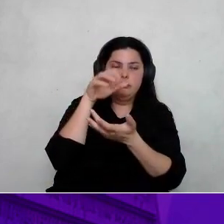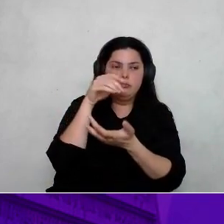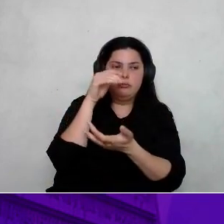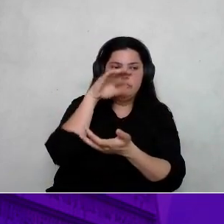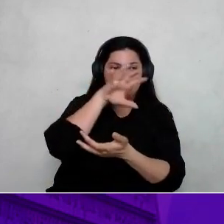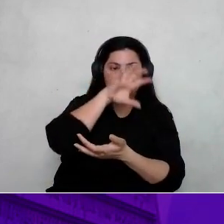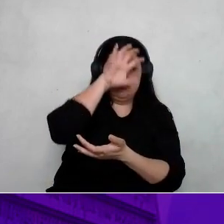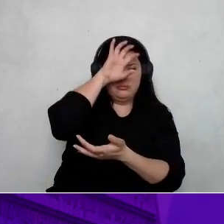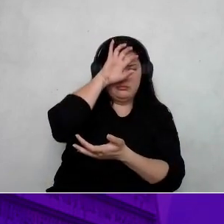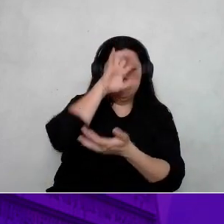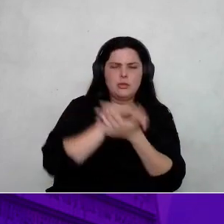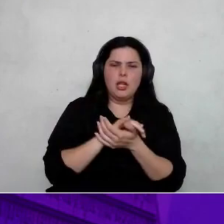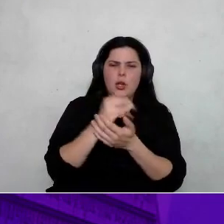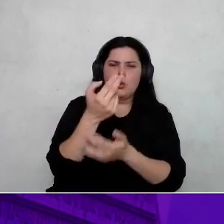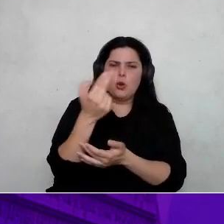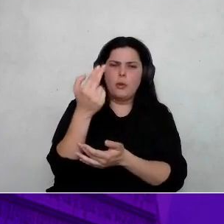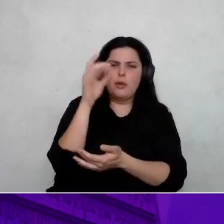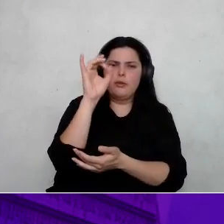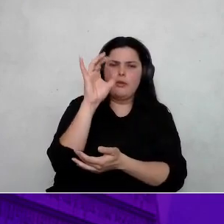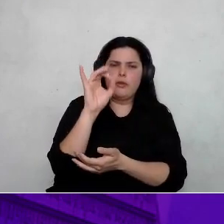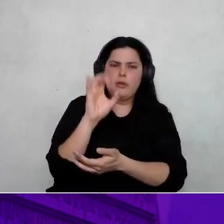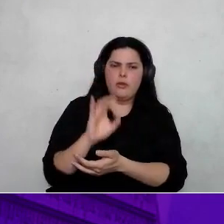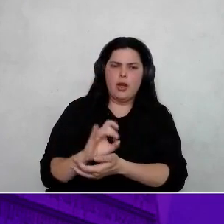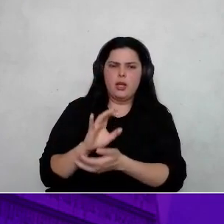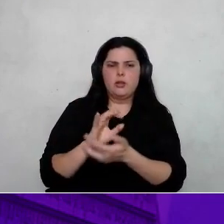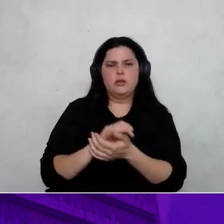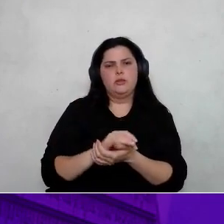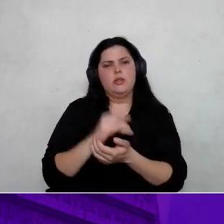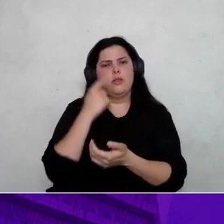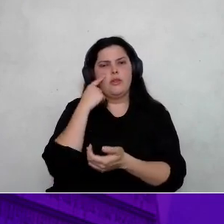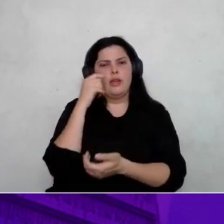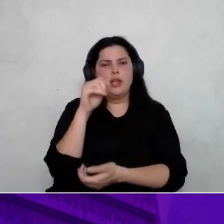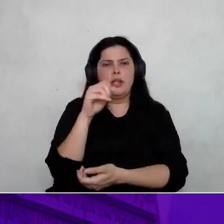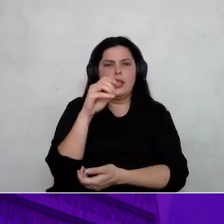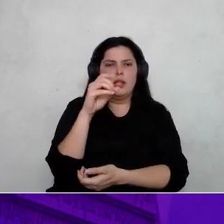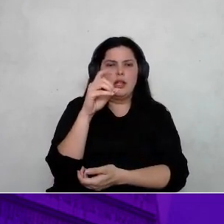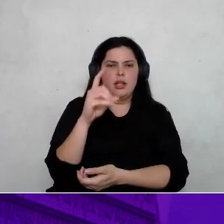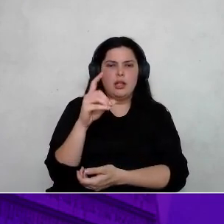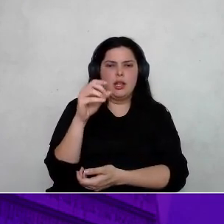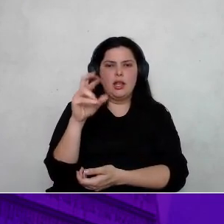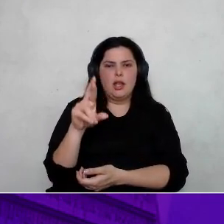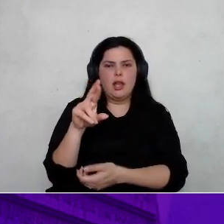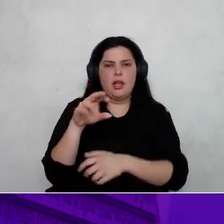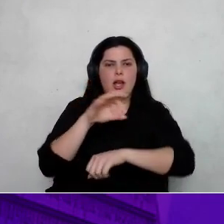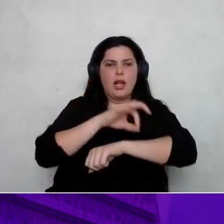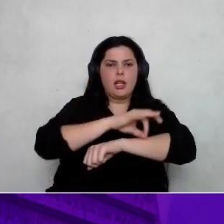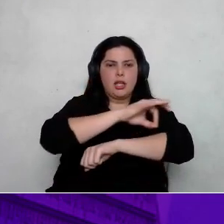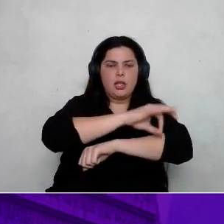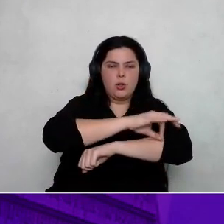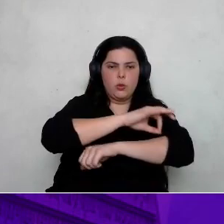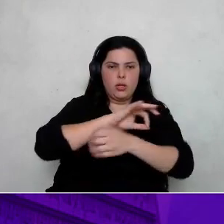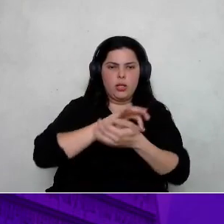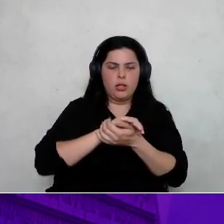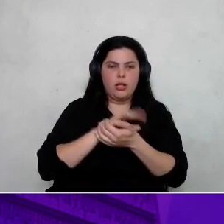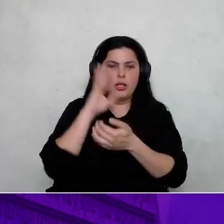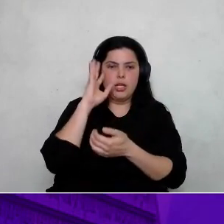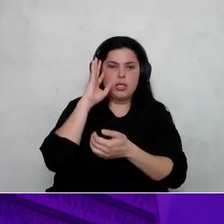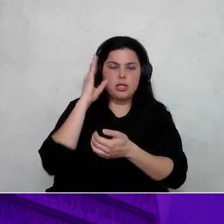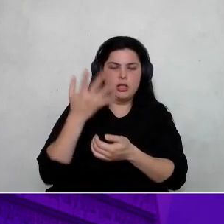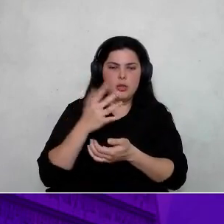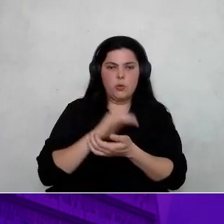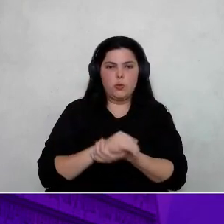nomes possíveis, né? Provavelmente vocês vão ver o ADR, que é o o Architecture Decision Record, tem